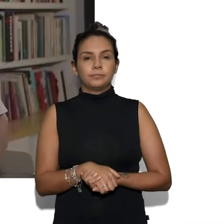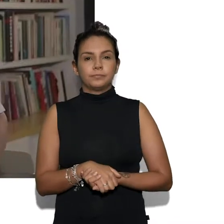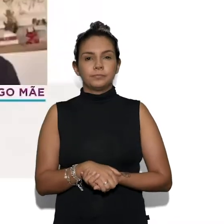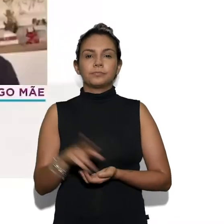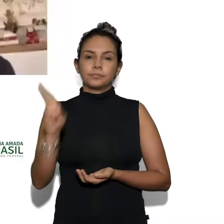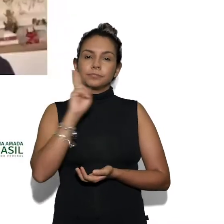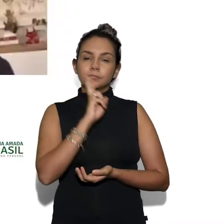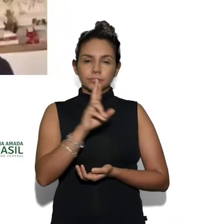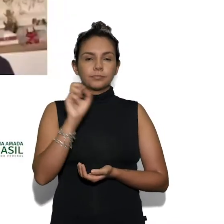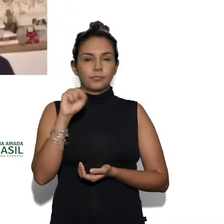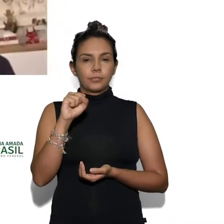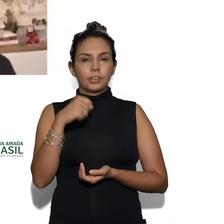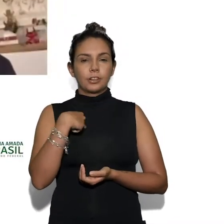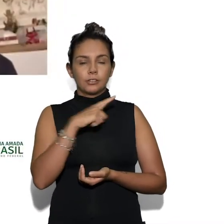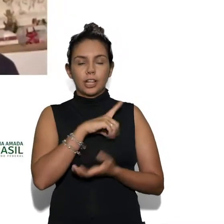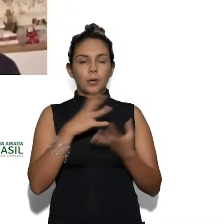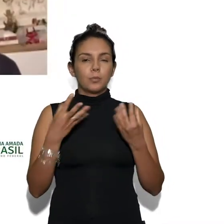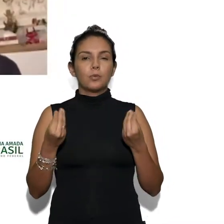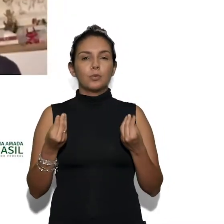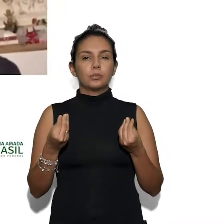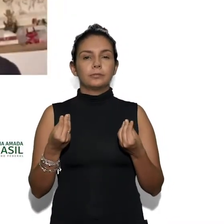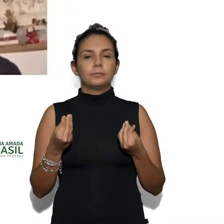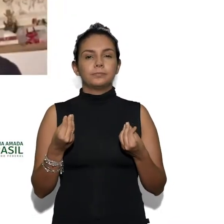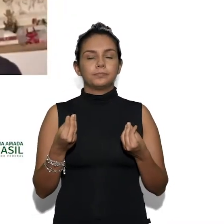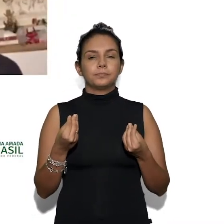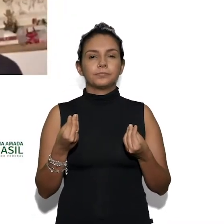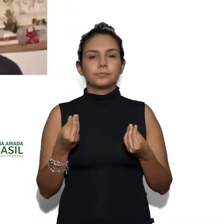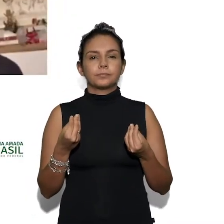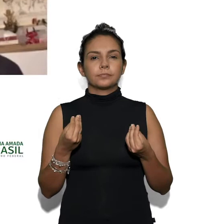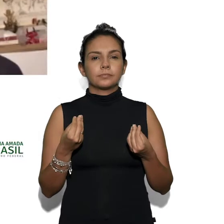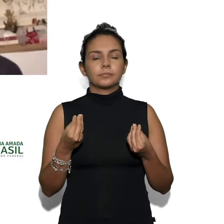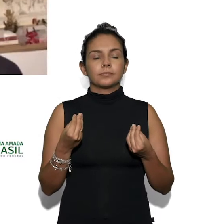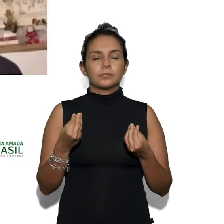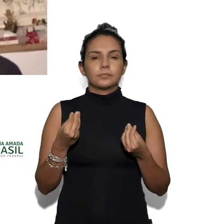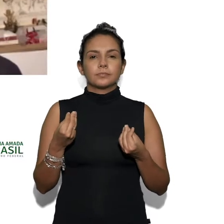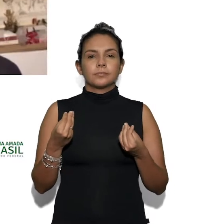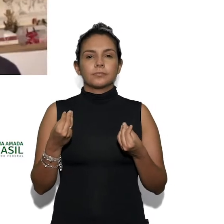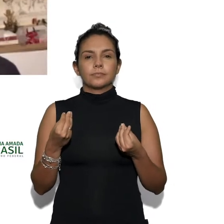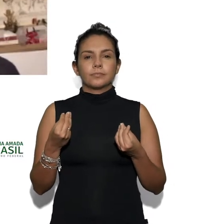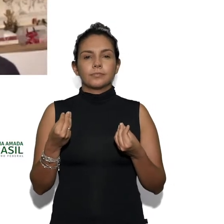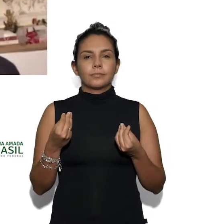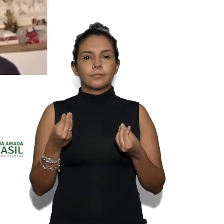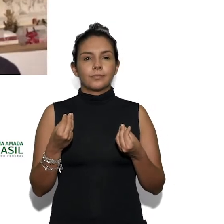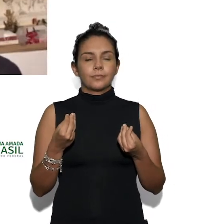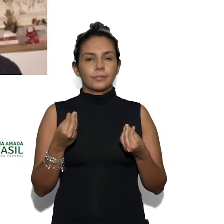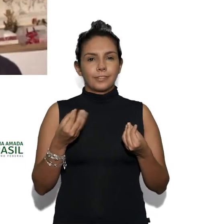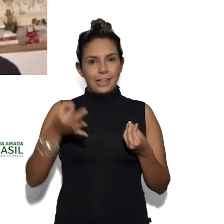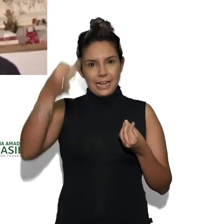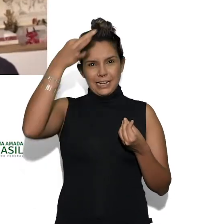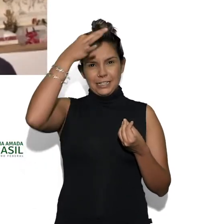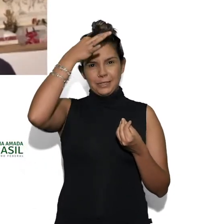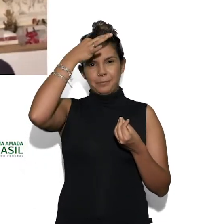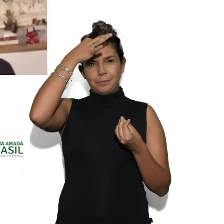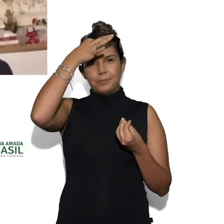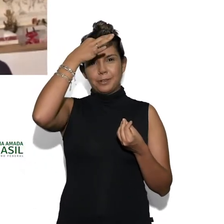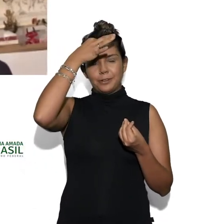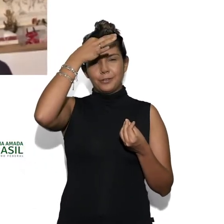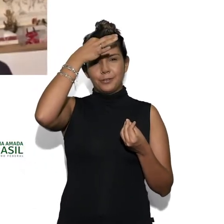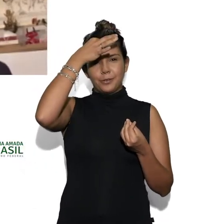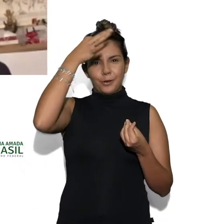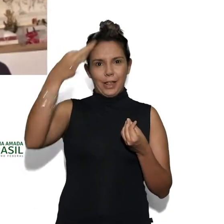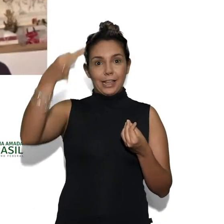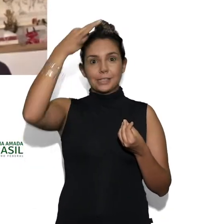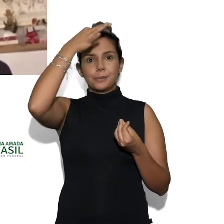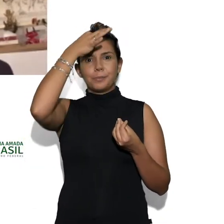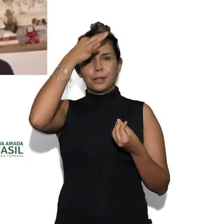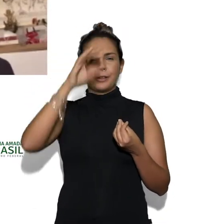hoje? Sim, eu acho que ele tem muito isso como dizer, de vocação espiritual,